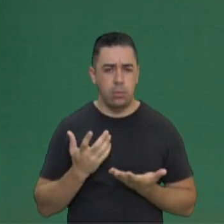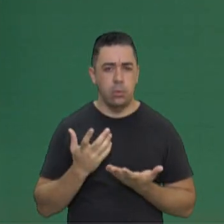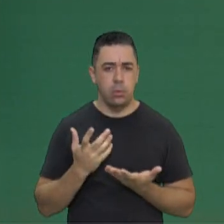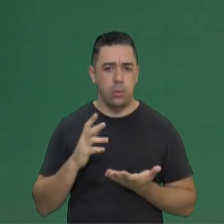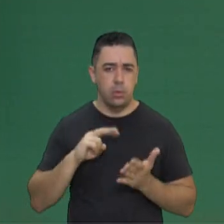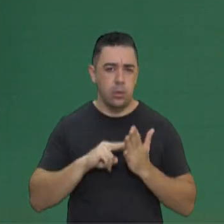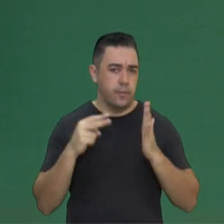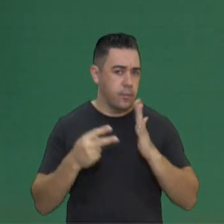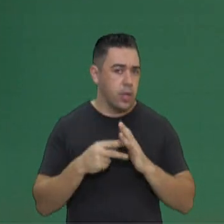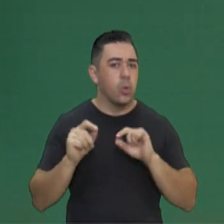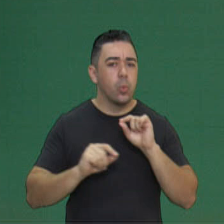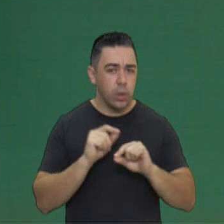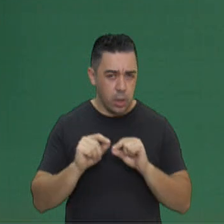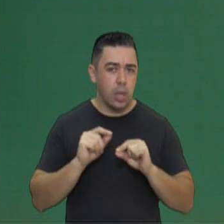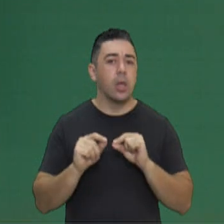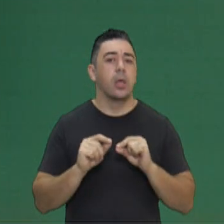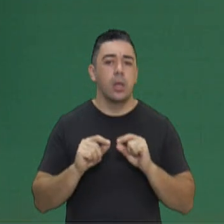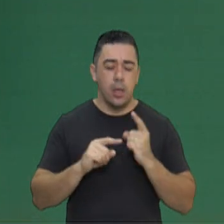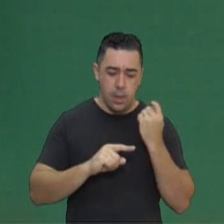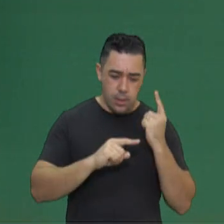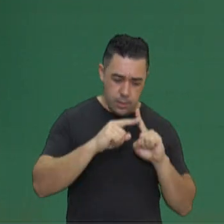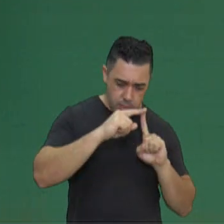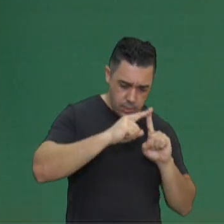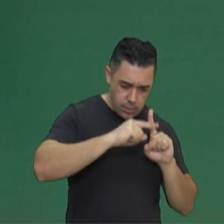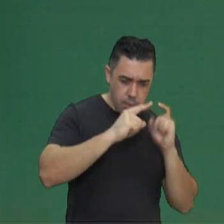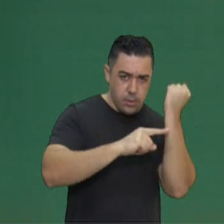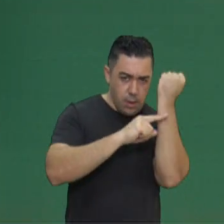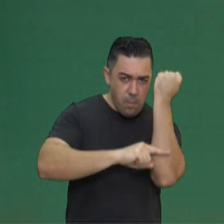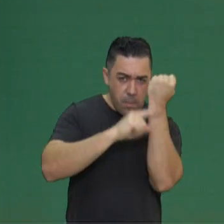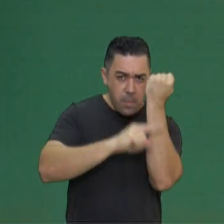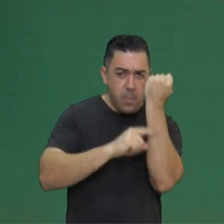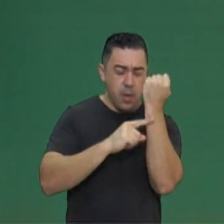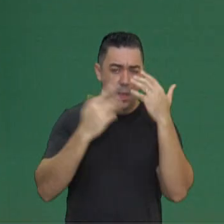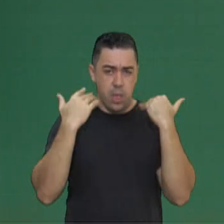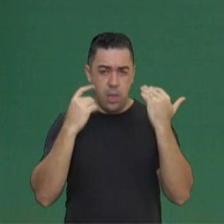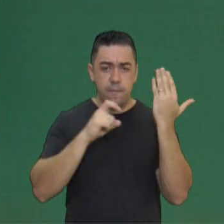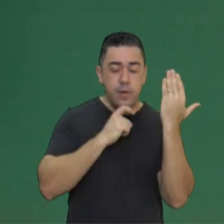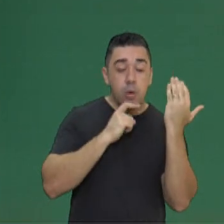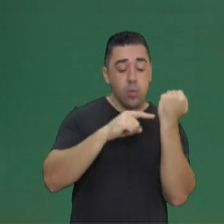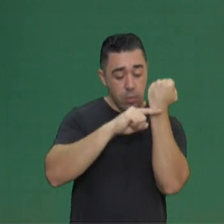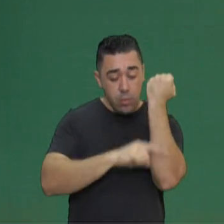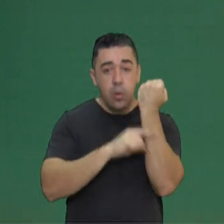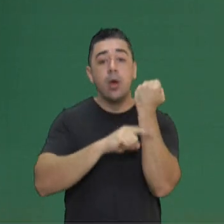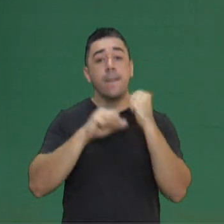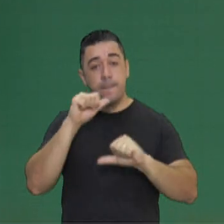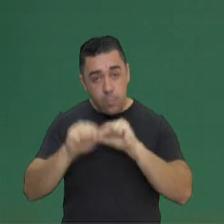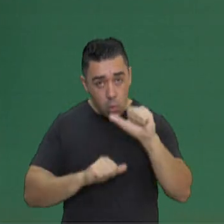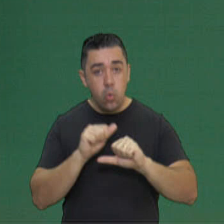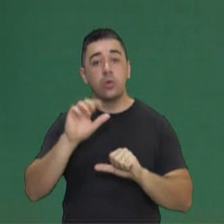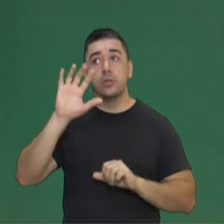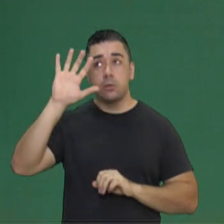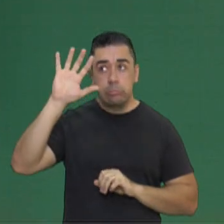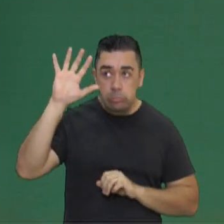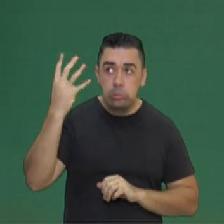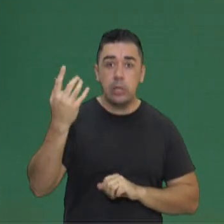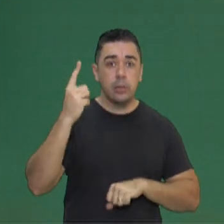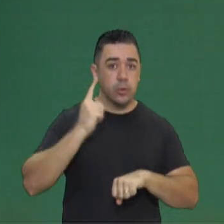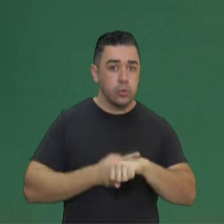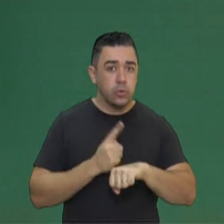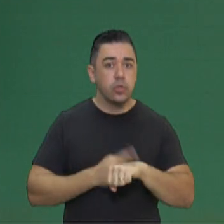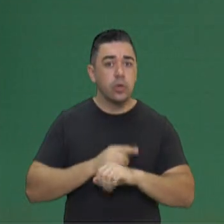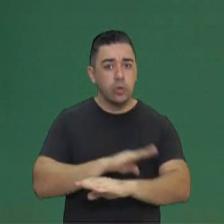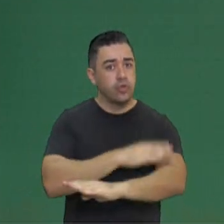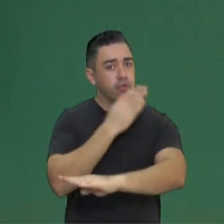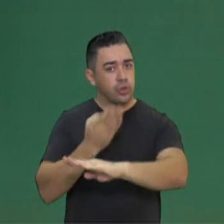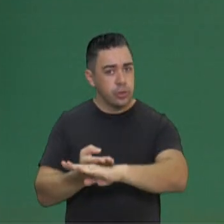seja, a temperatura, né, esses fatores podem sim alterar o tempo ao longo do